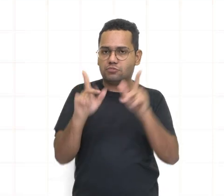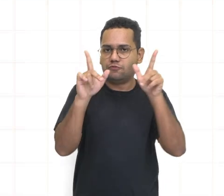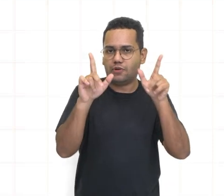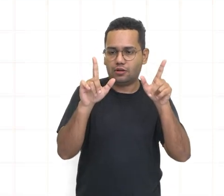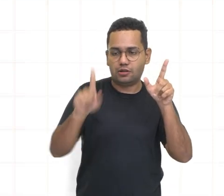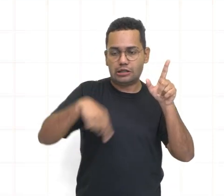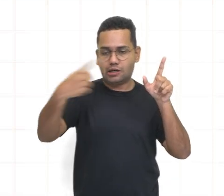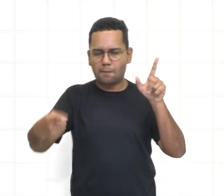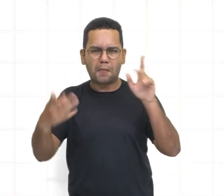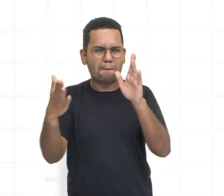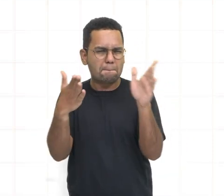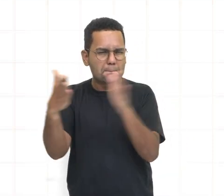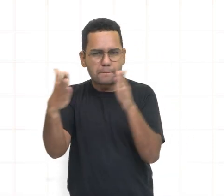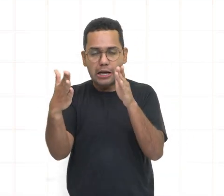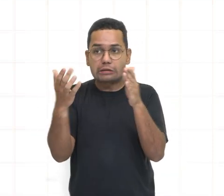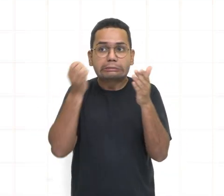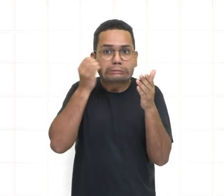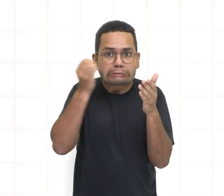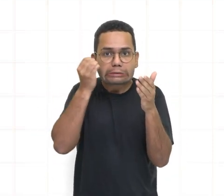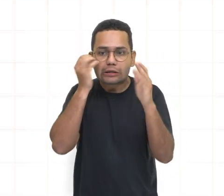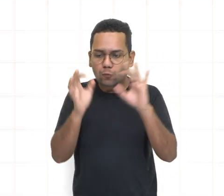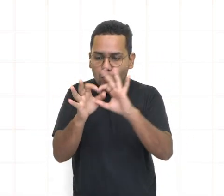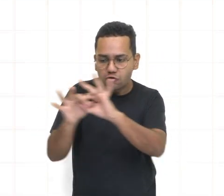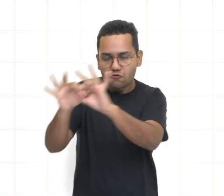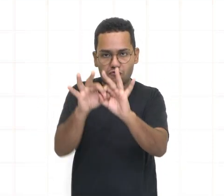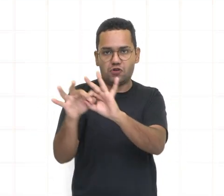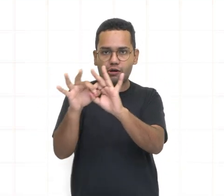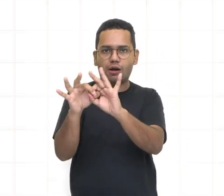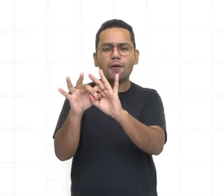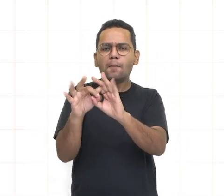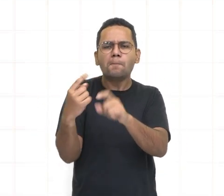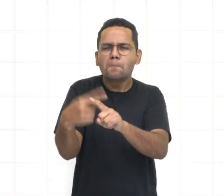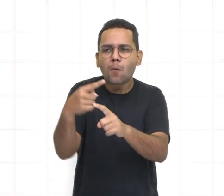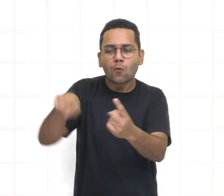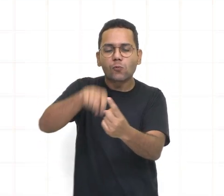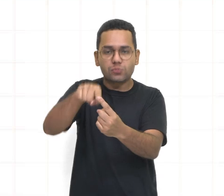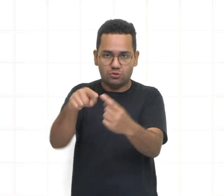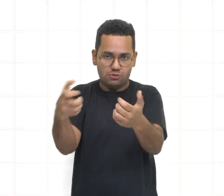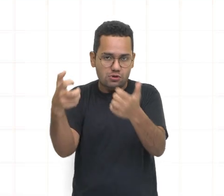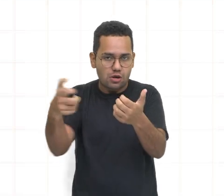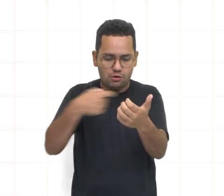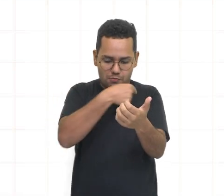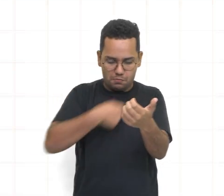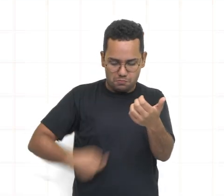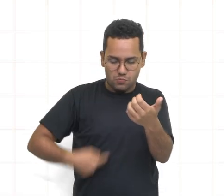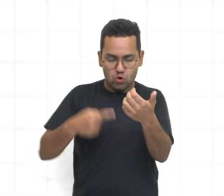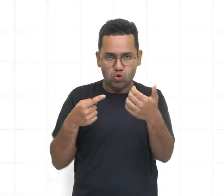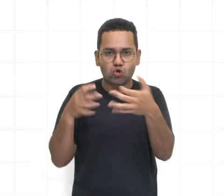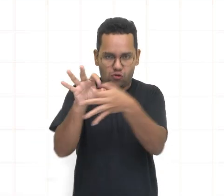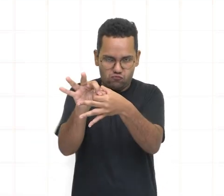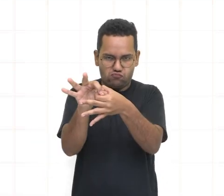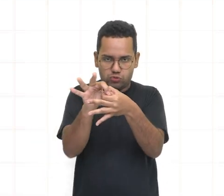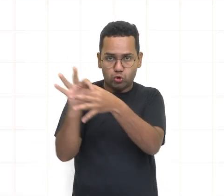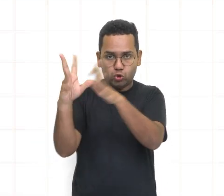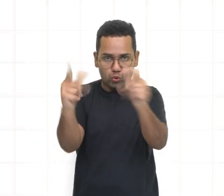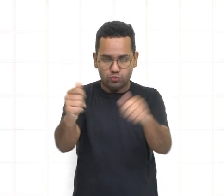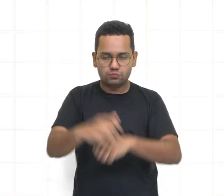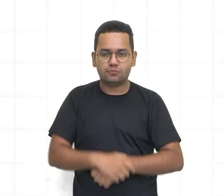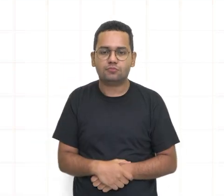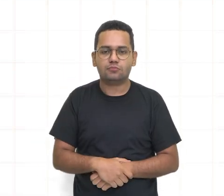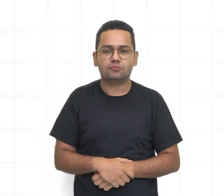para um adversário em comum, ou seja, ali a tentativa da unificação chinesa, que de fato aconteceu. Os